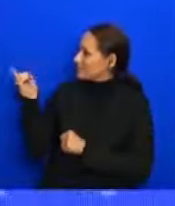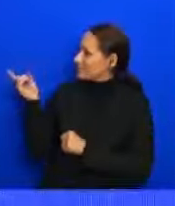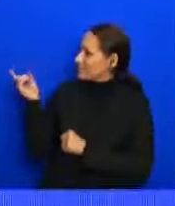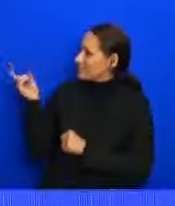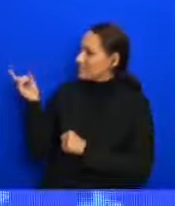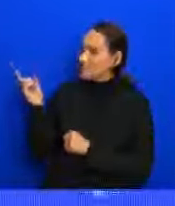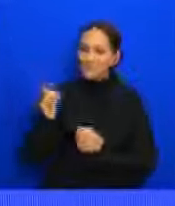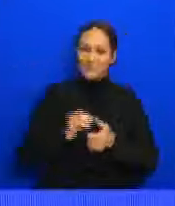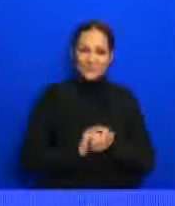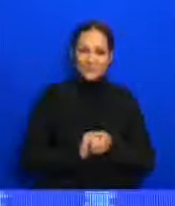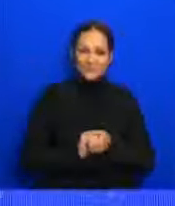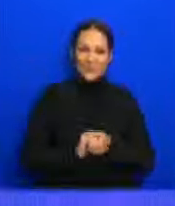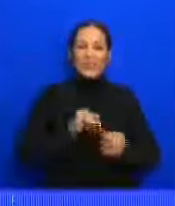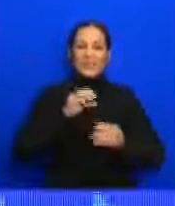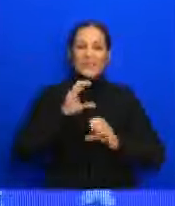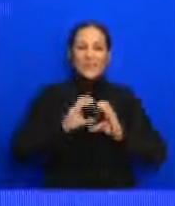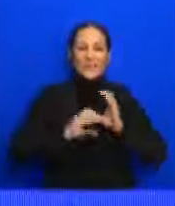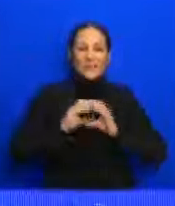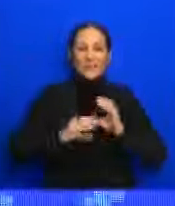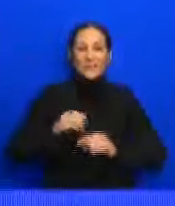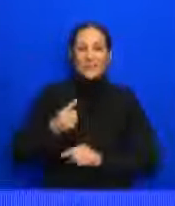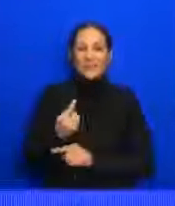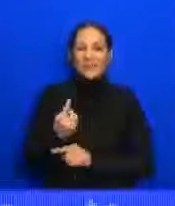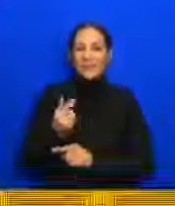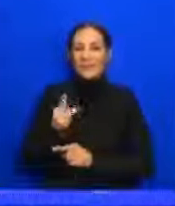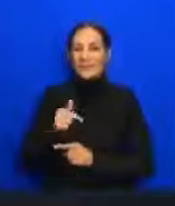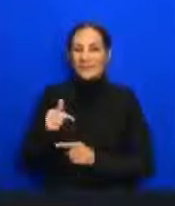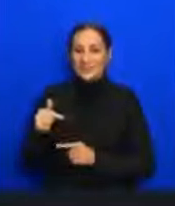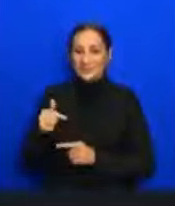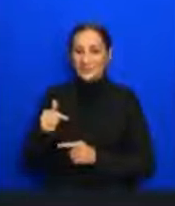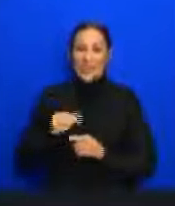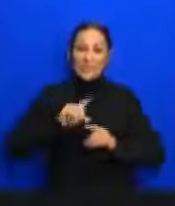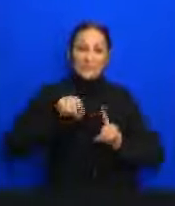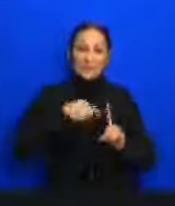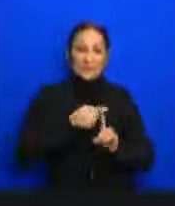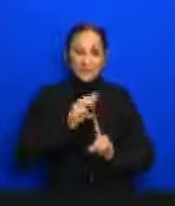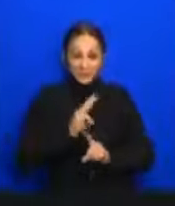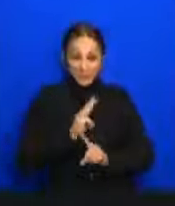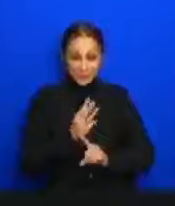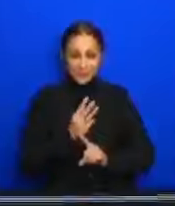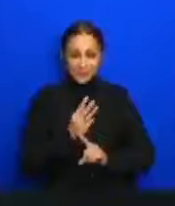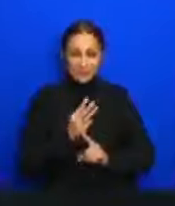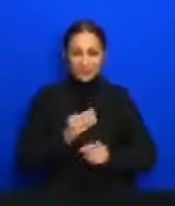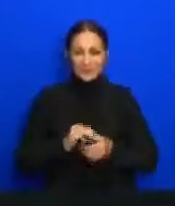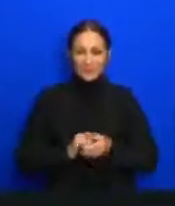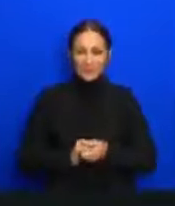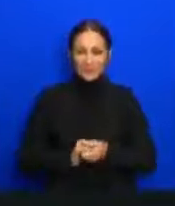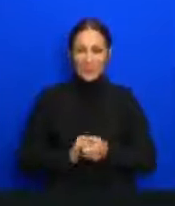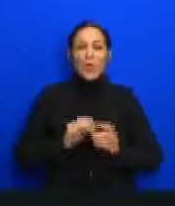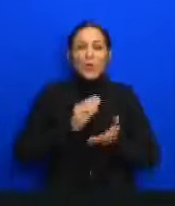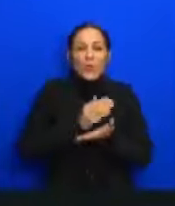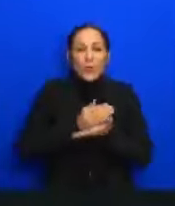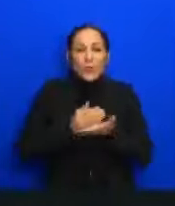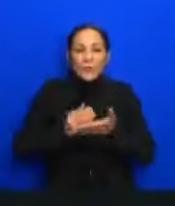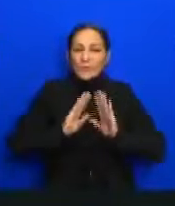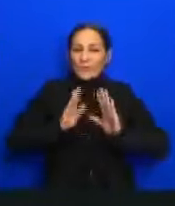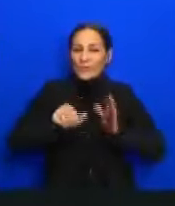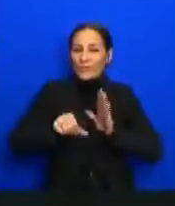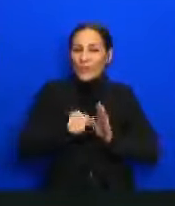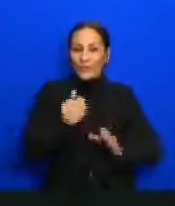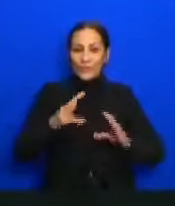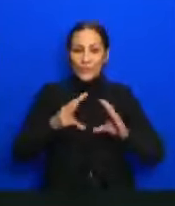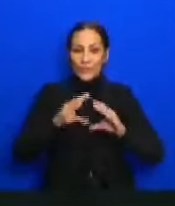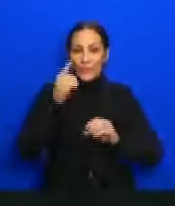Valendo! Esse é o concurso 177 da Mais Milionária. Começou, já temos a